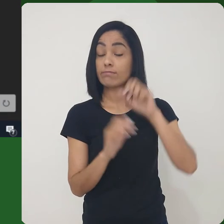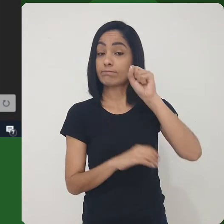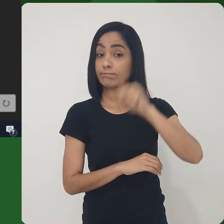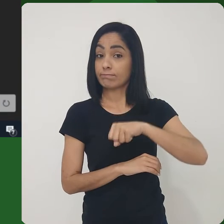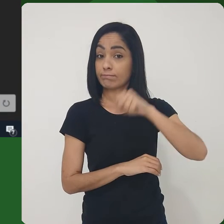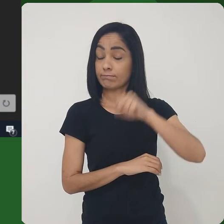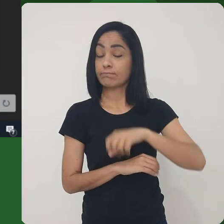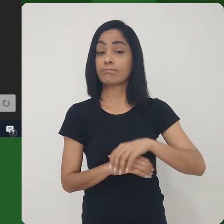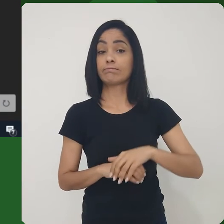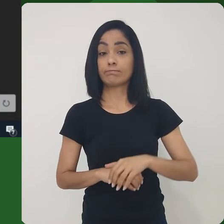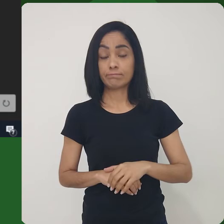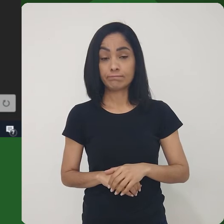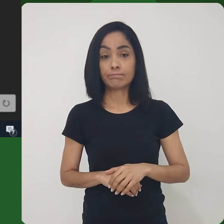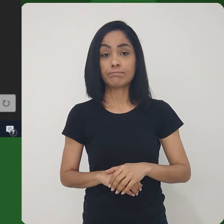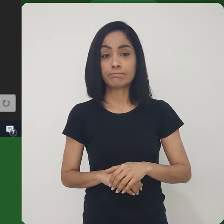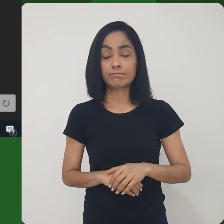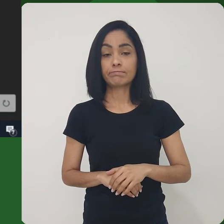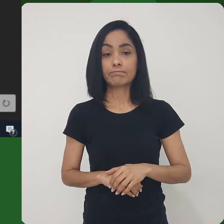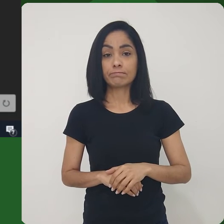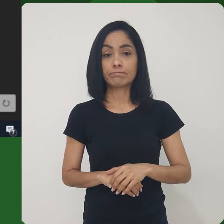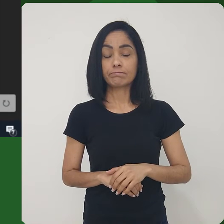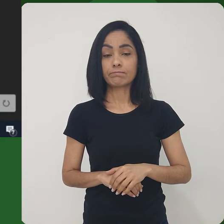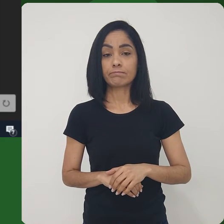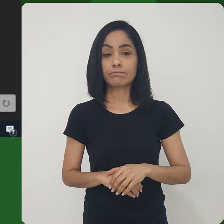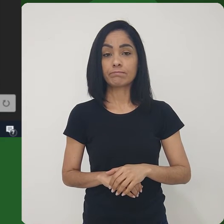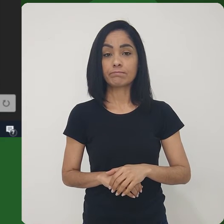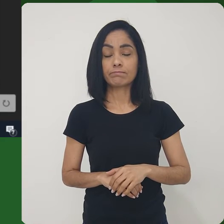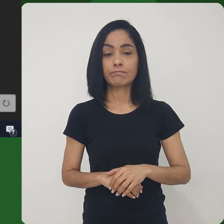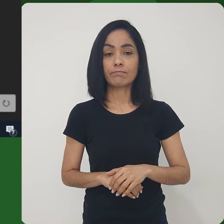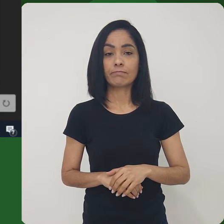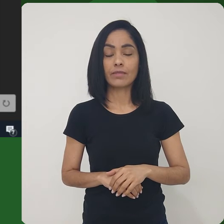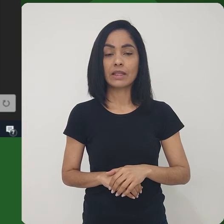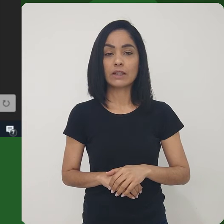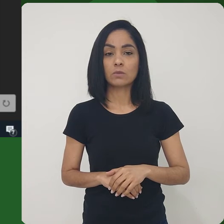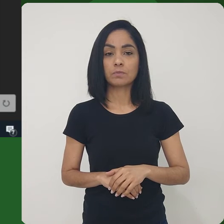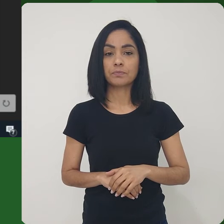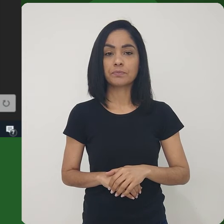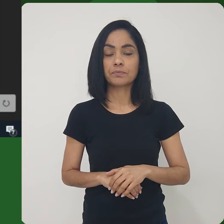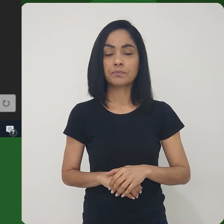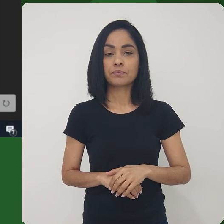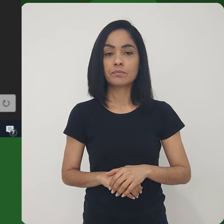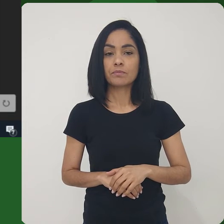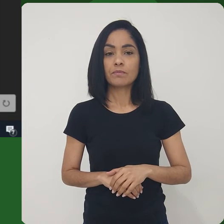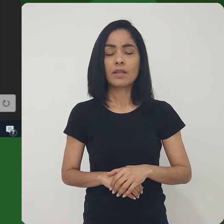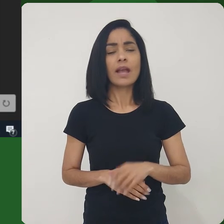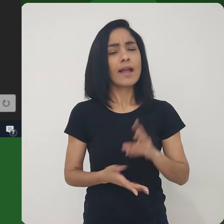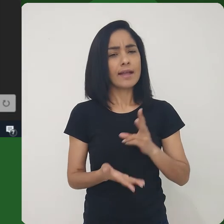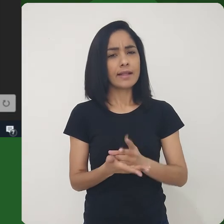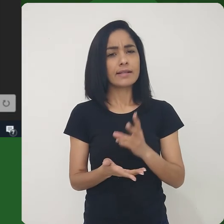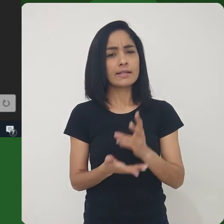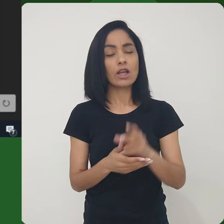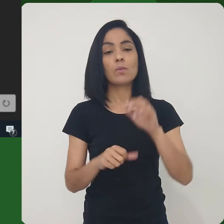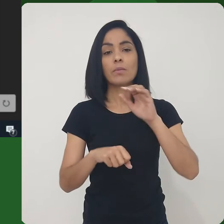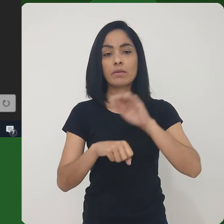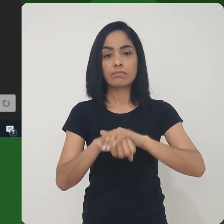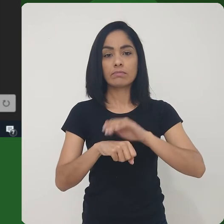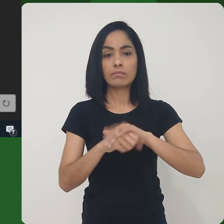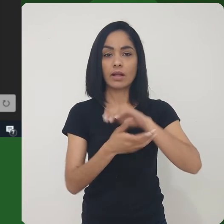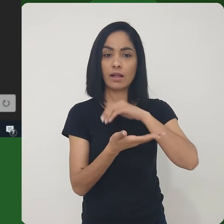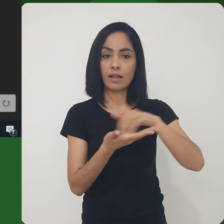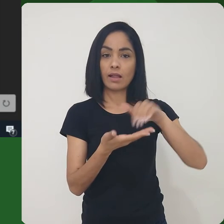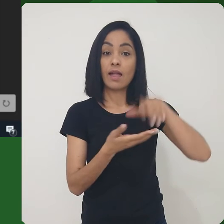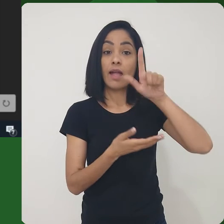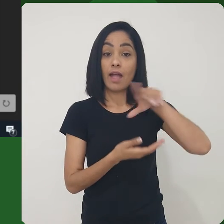é feito uma ata, né? Então, lá, quem geralmente lavra a ata é